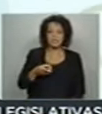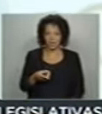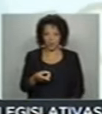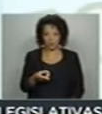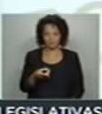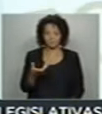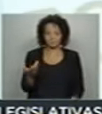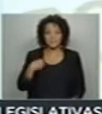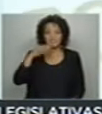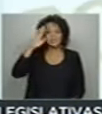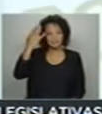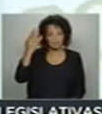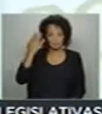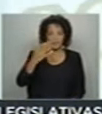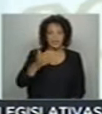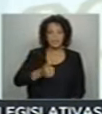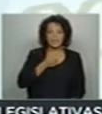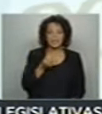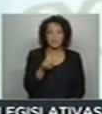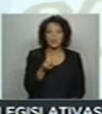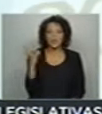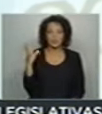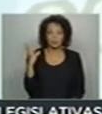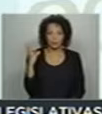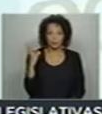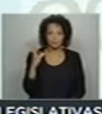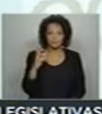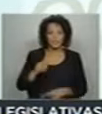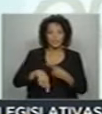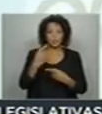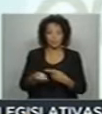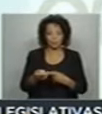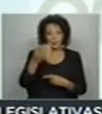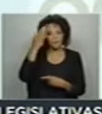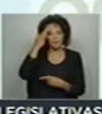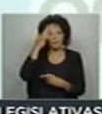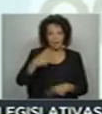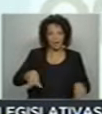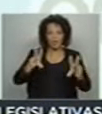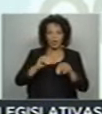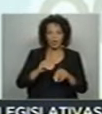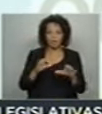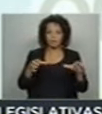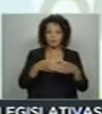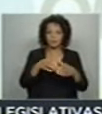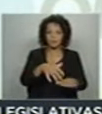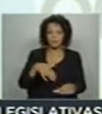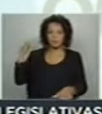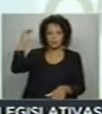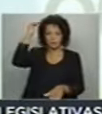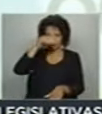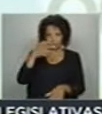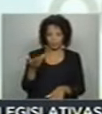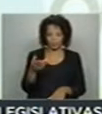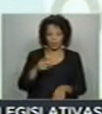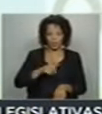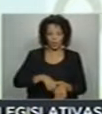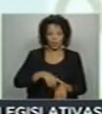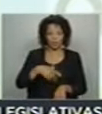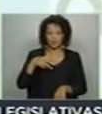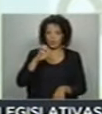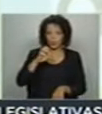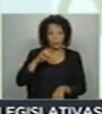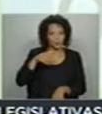2019 e saber por quanto vai ganhar. Logo a seguir veremos a previsão para a nova composição do Parlamento. Estamos já sobre as 20